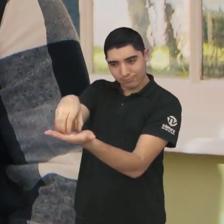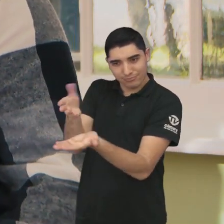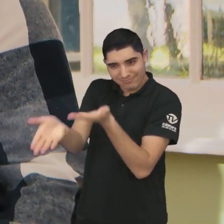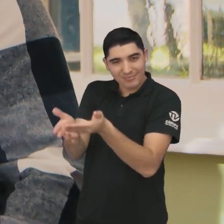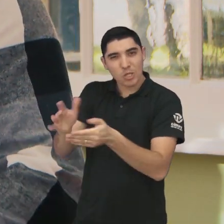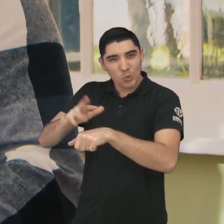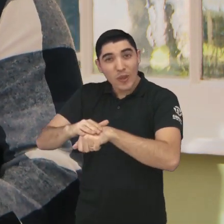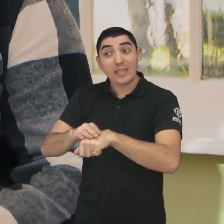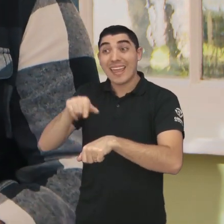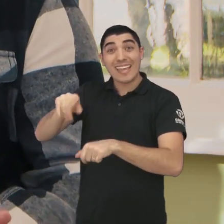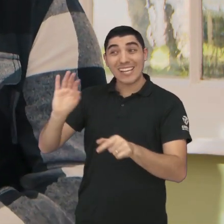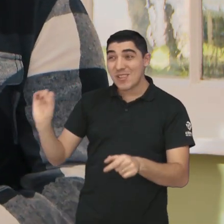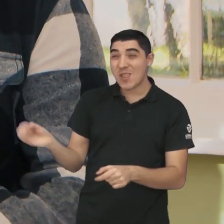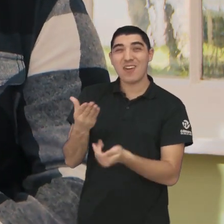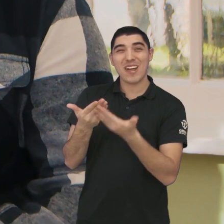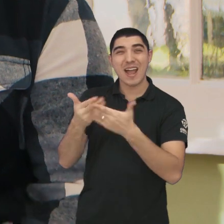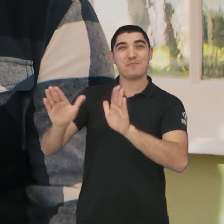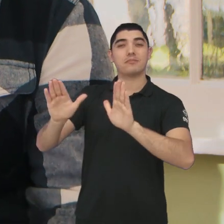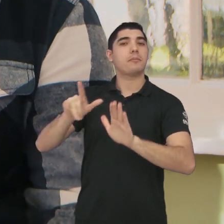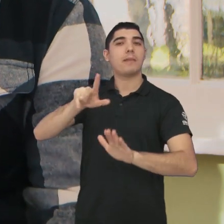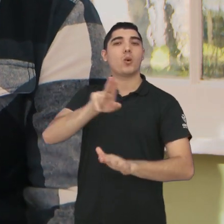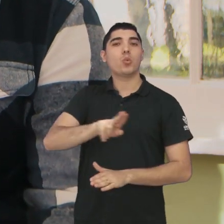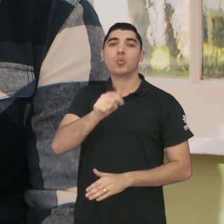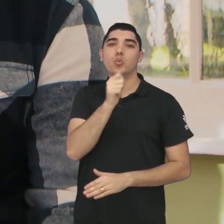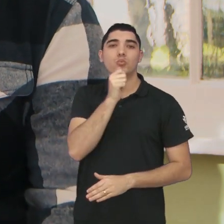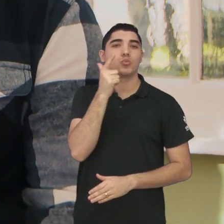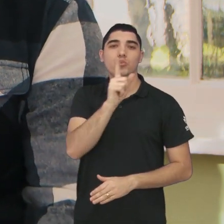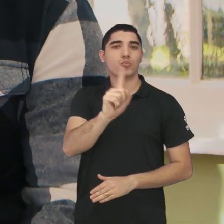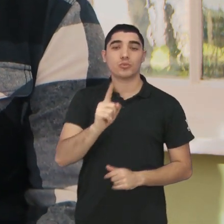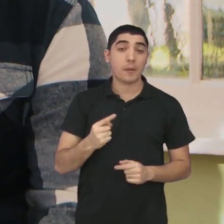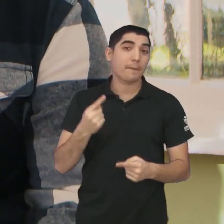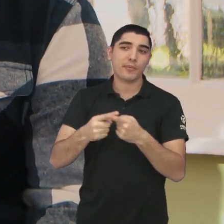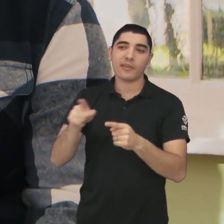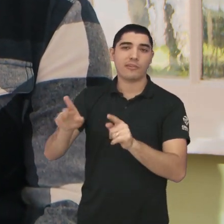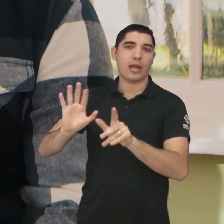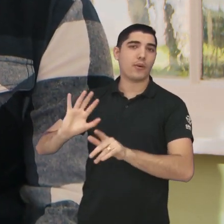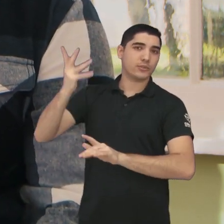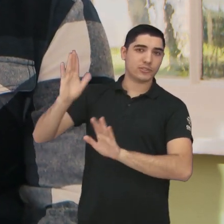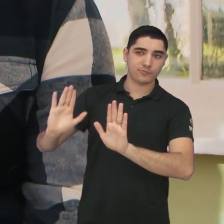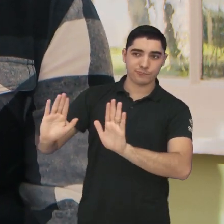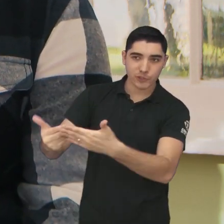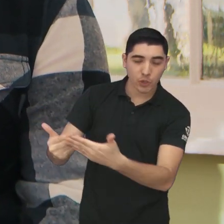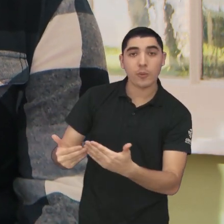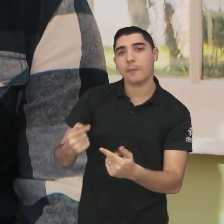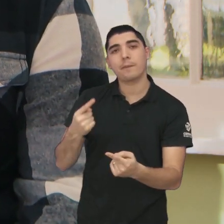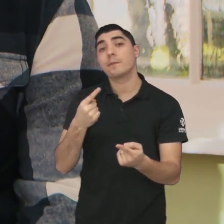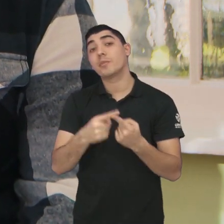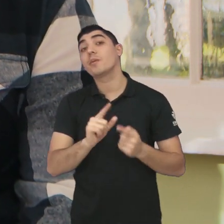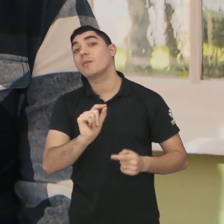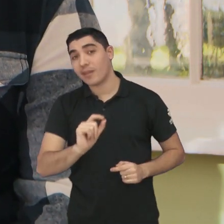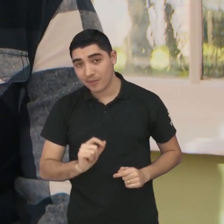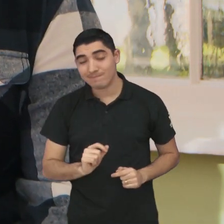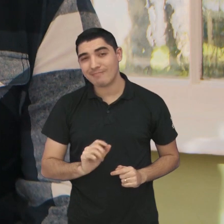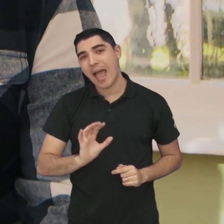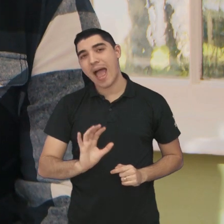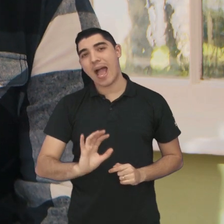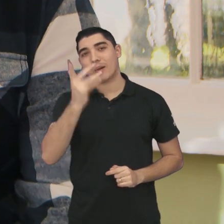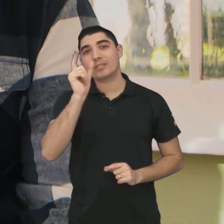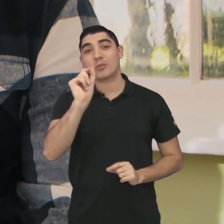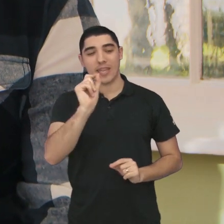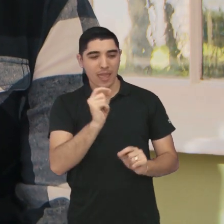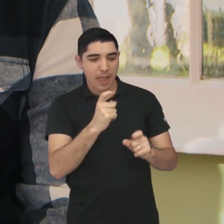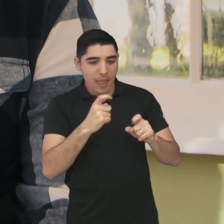a tuberculose e têm um papel bastante importante ainda na saúde da cidade. E o Parque Santos Dumont, né, que era o Sanatório Ezra,